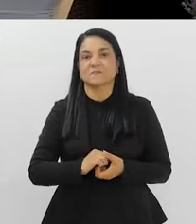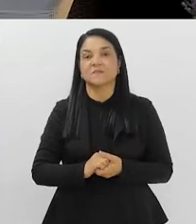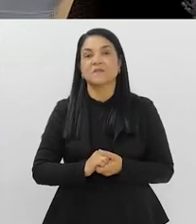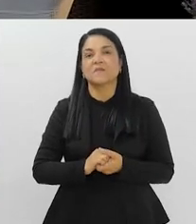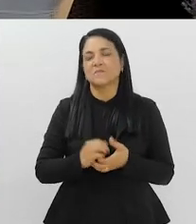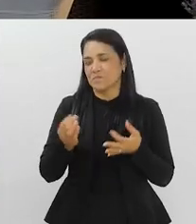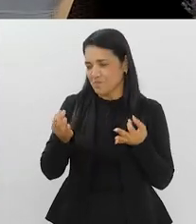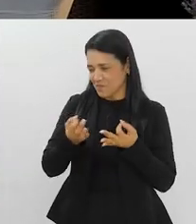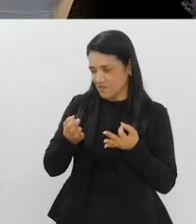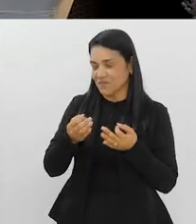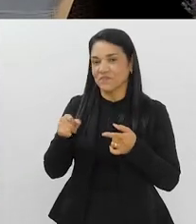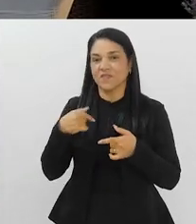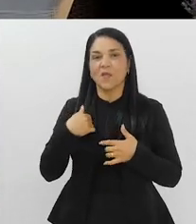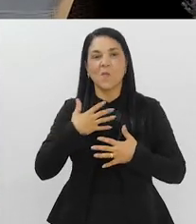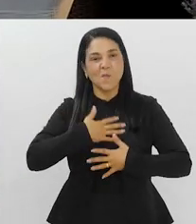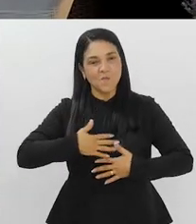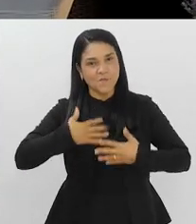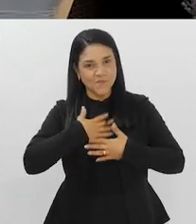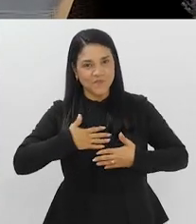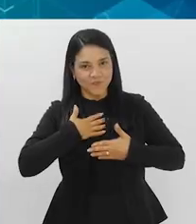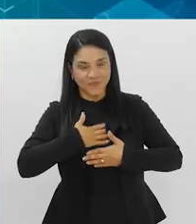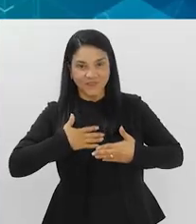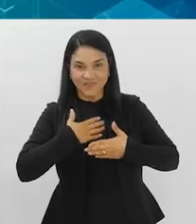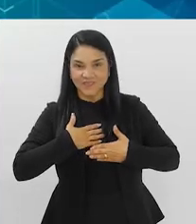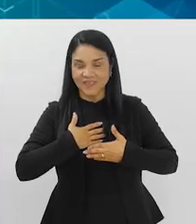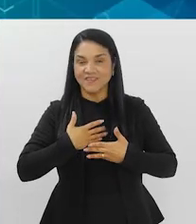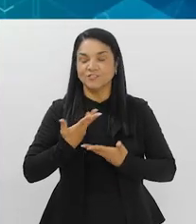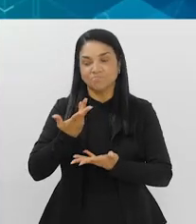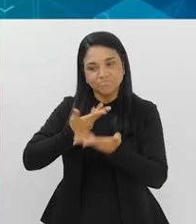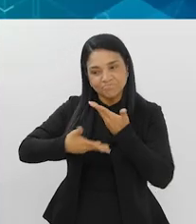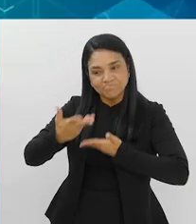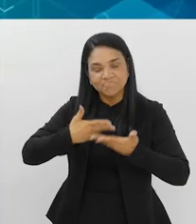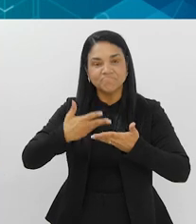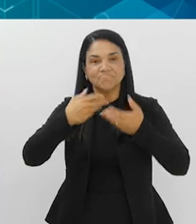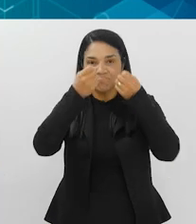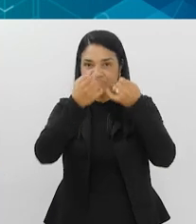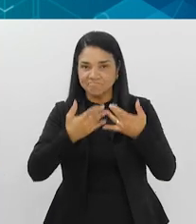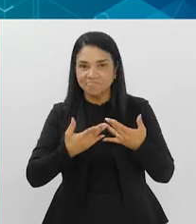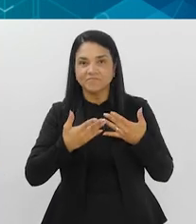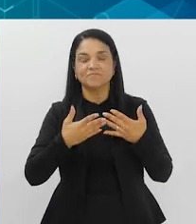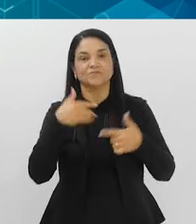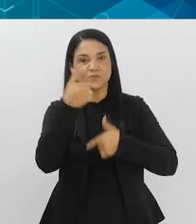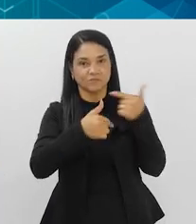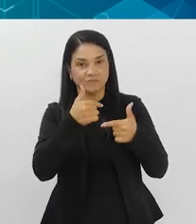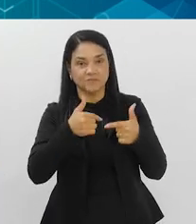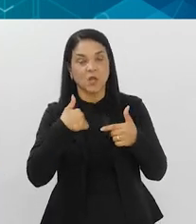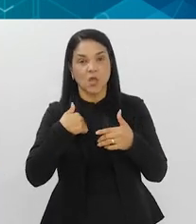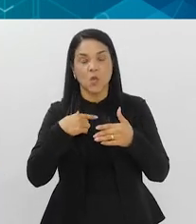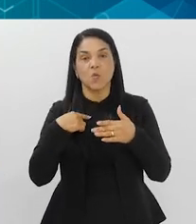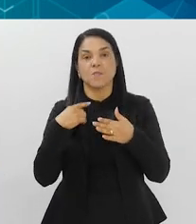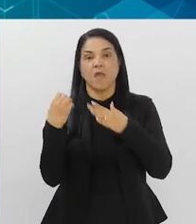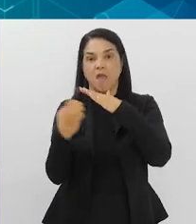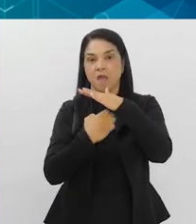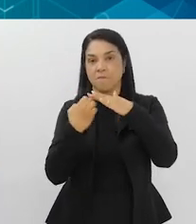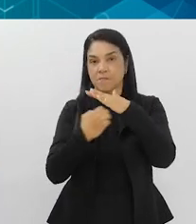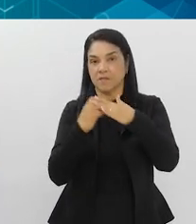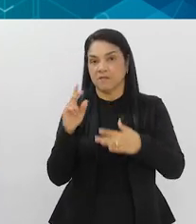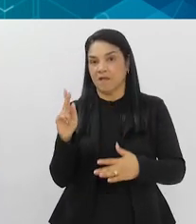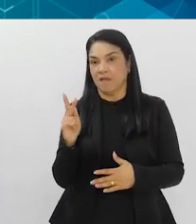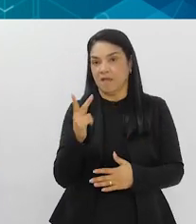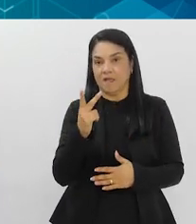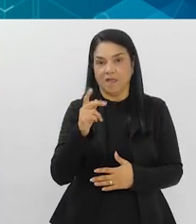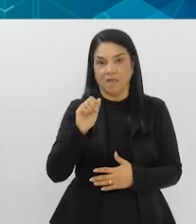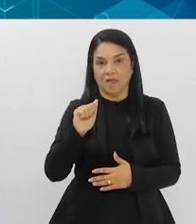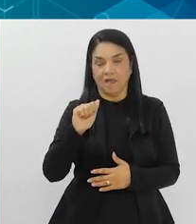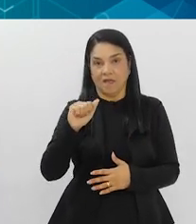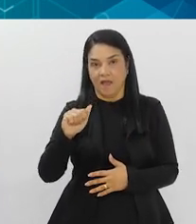Perfeito. Bom, é um prazer estar aqui com vocês, falar sobre isso. Eu faço parte da 4-Day Week Brasil, que junto